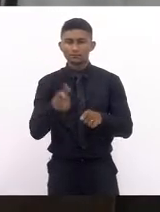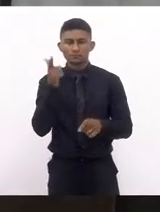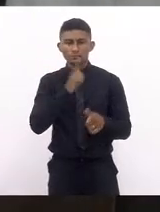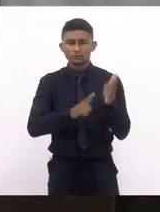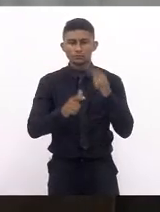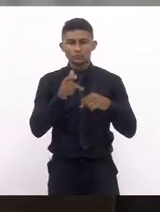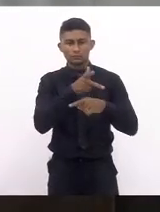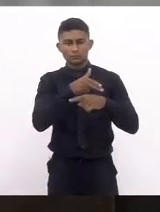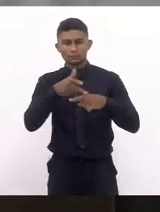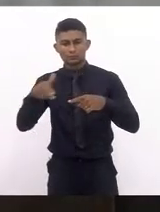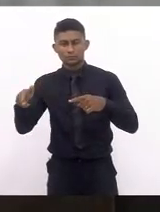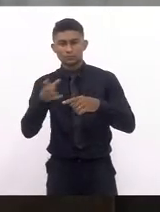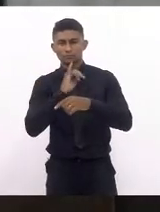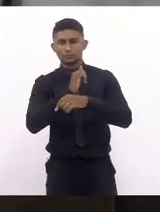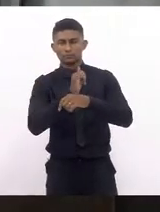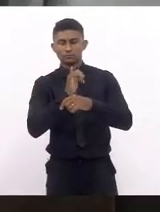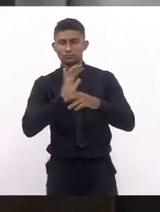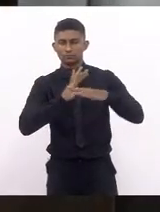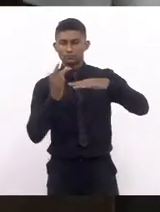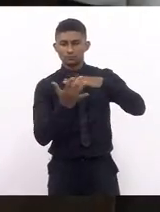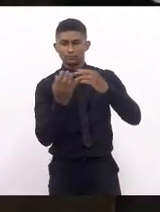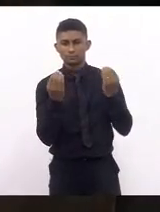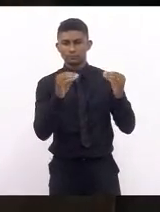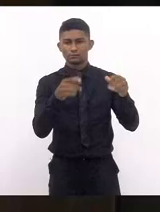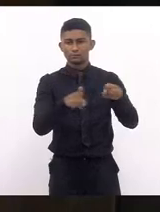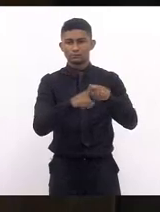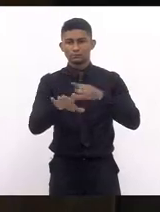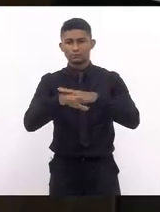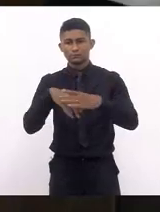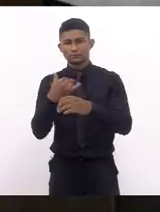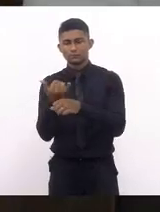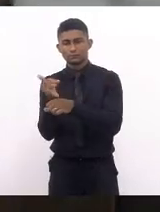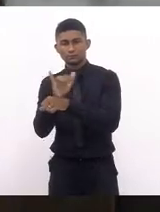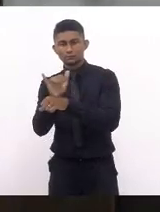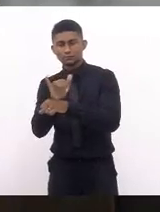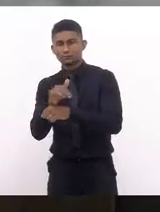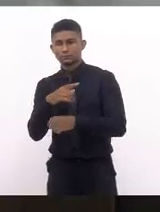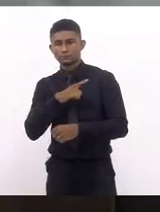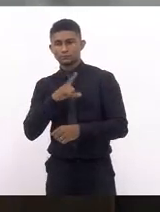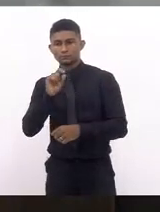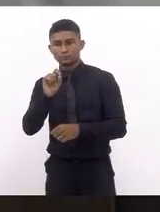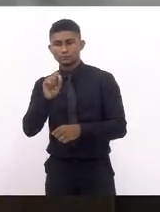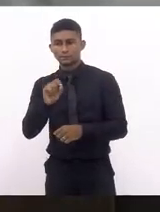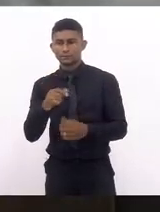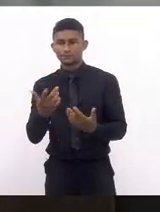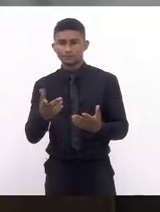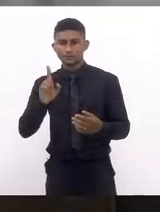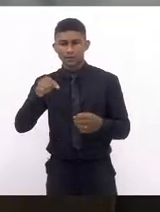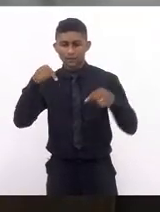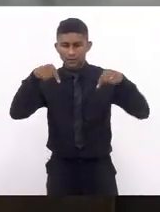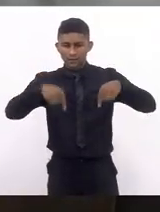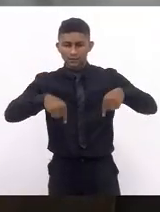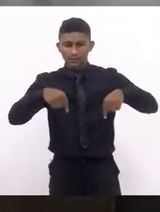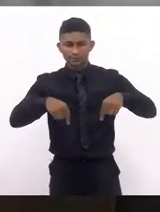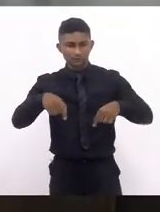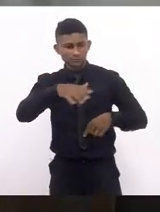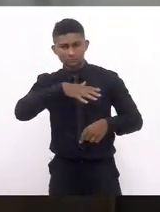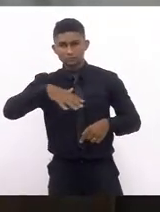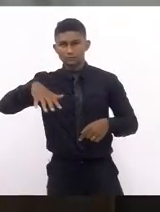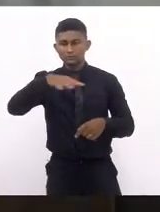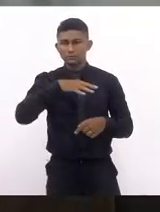produzidos as séries documentários para as redes sociais e para o youtuber dentre elas estão quadro por dentro do Palácio